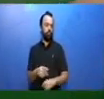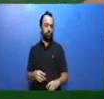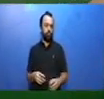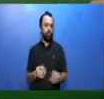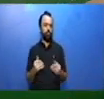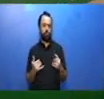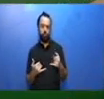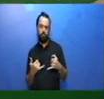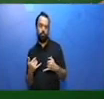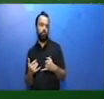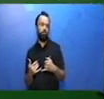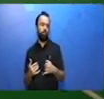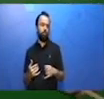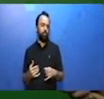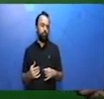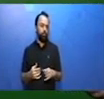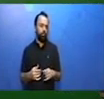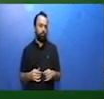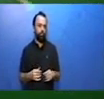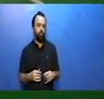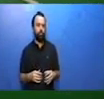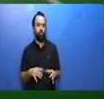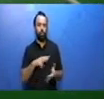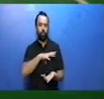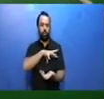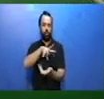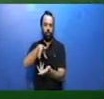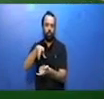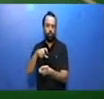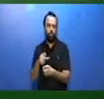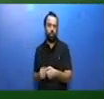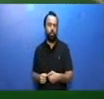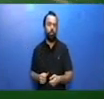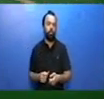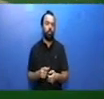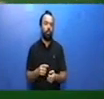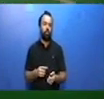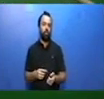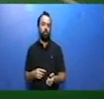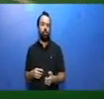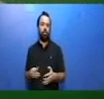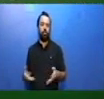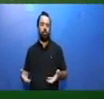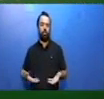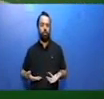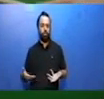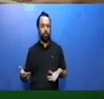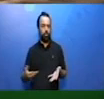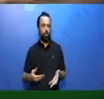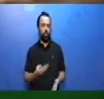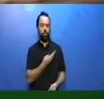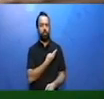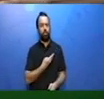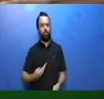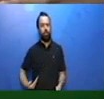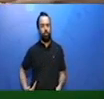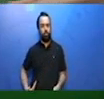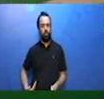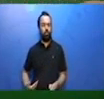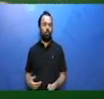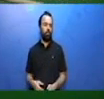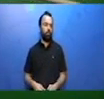Esses serviços, construídos e mantidos pela prefeitura ou pelos governos estadual e federal, são chamados